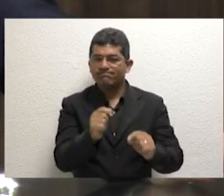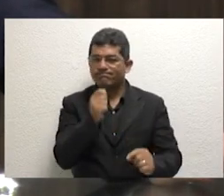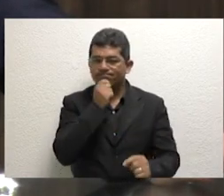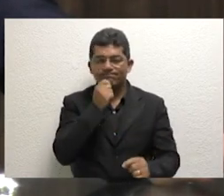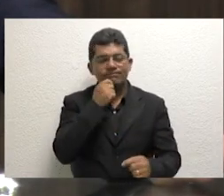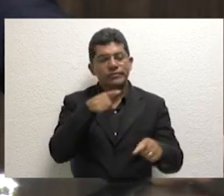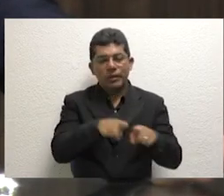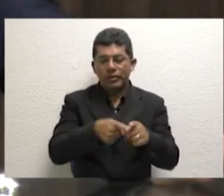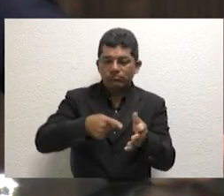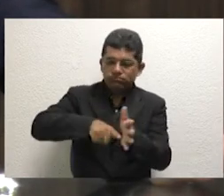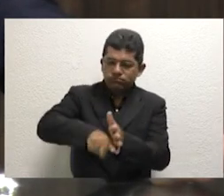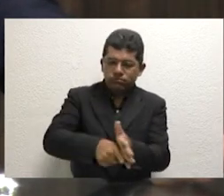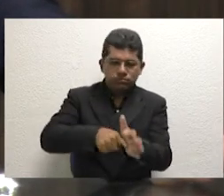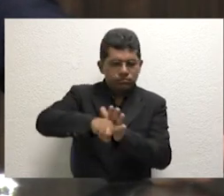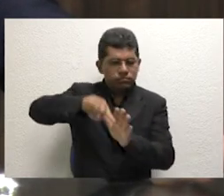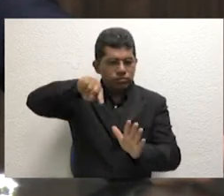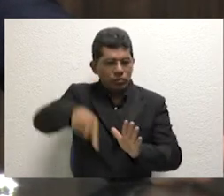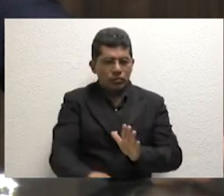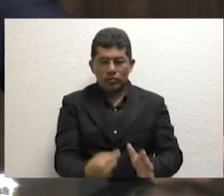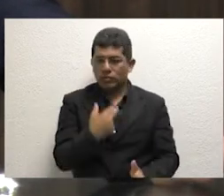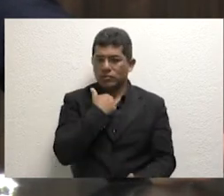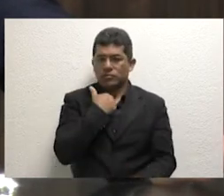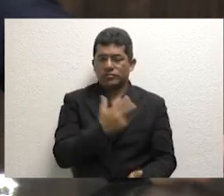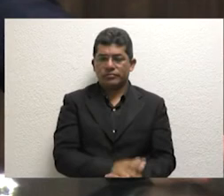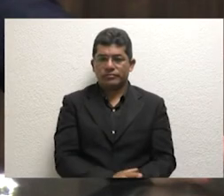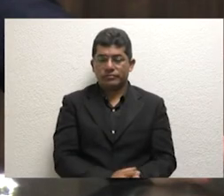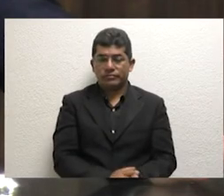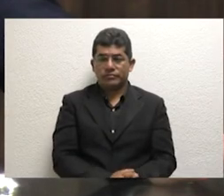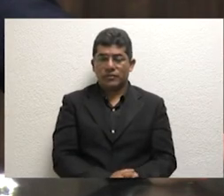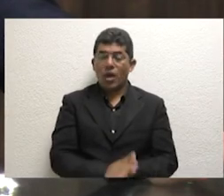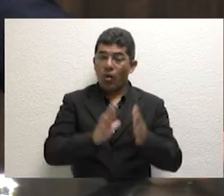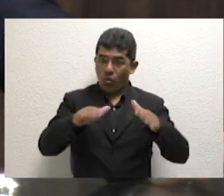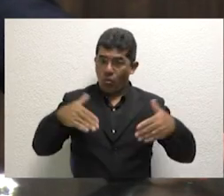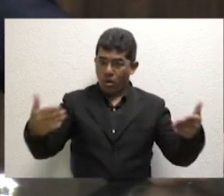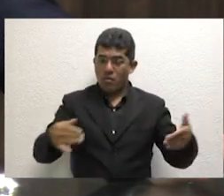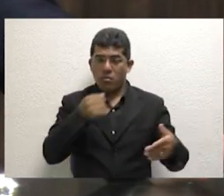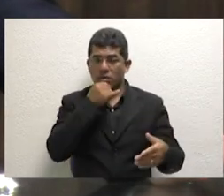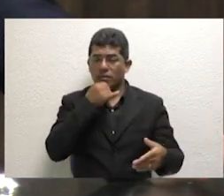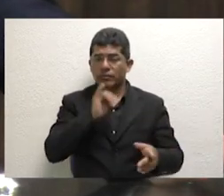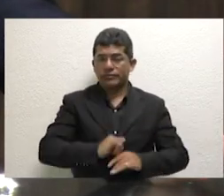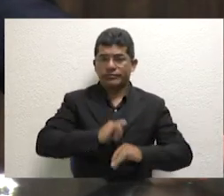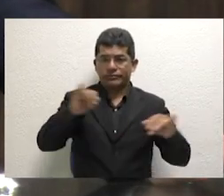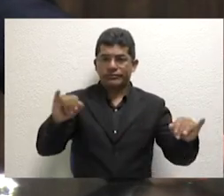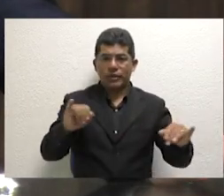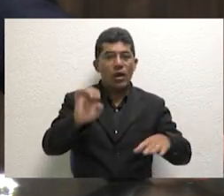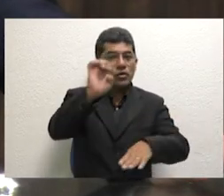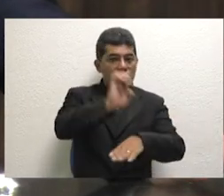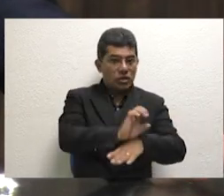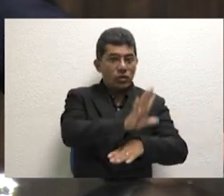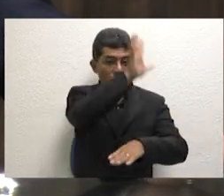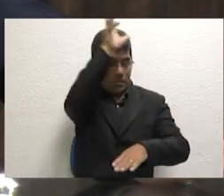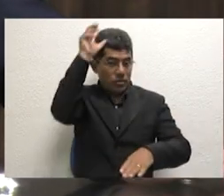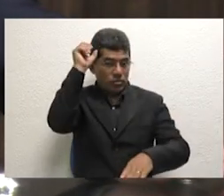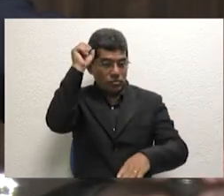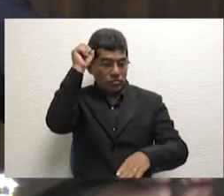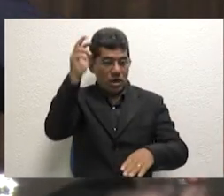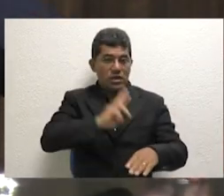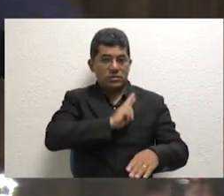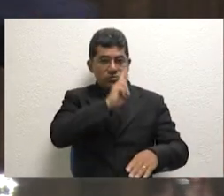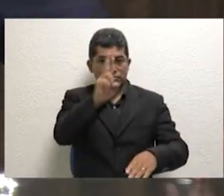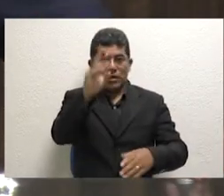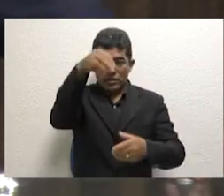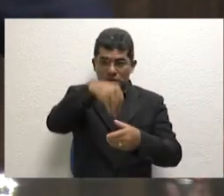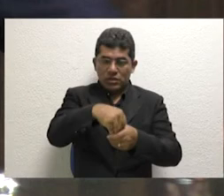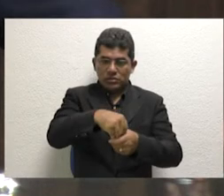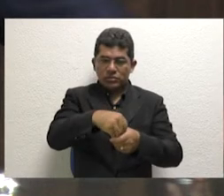consegue explorar então quando a gente fala do Estado do Amazonas do posicionamento dentro